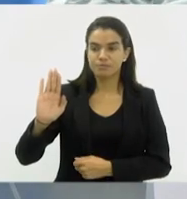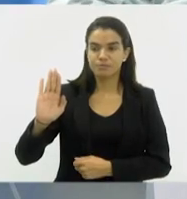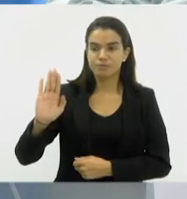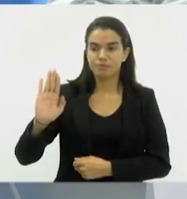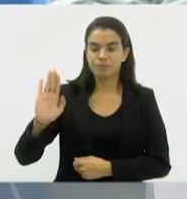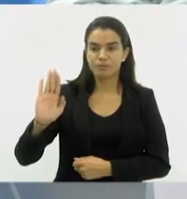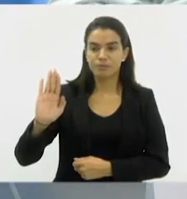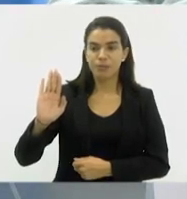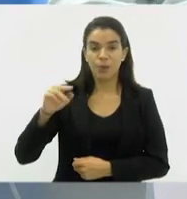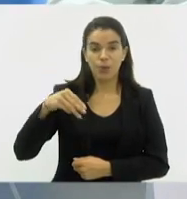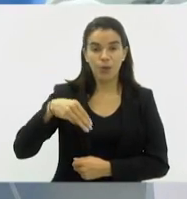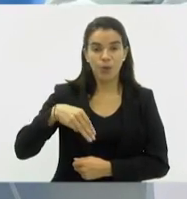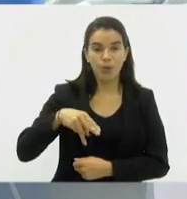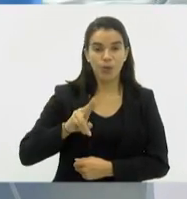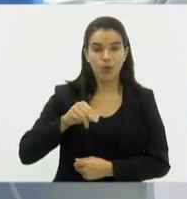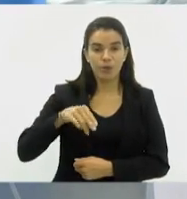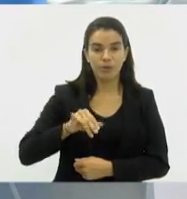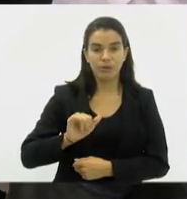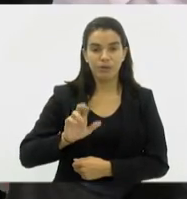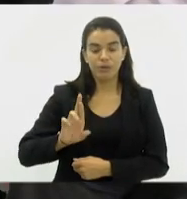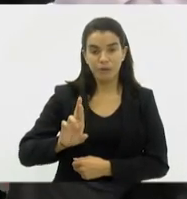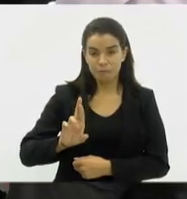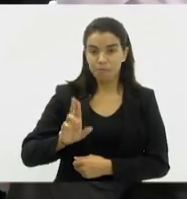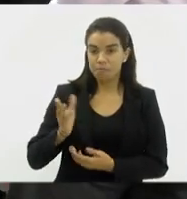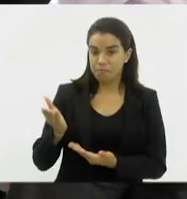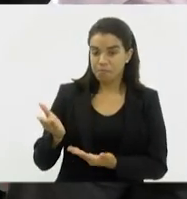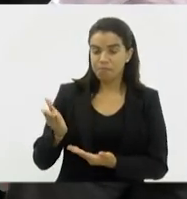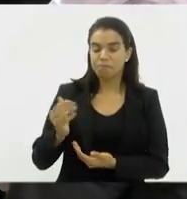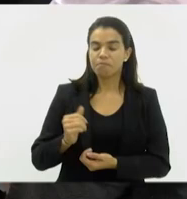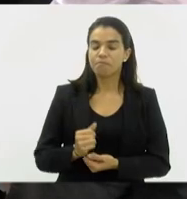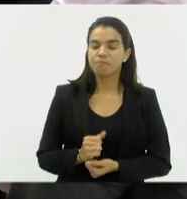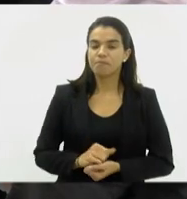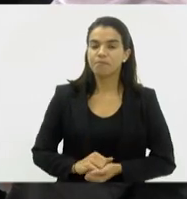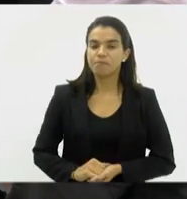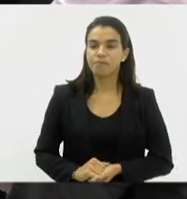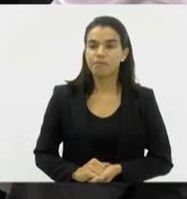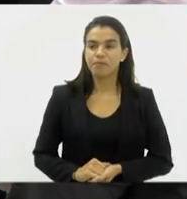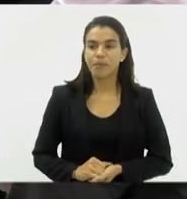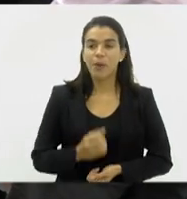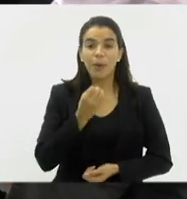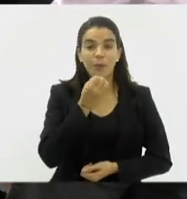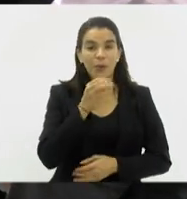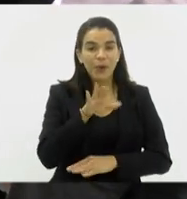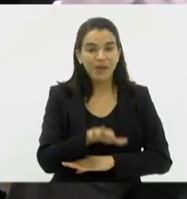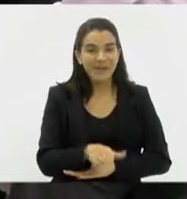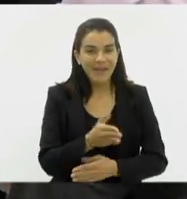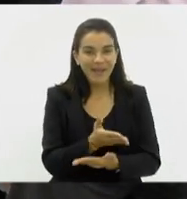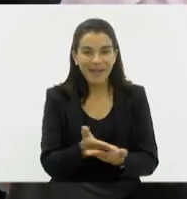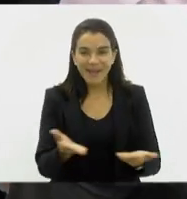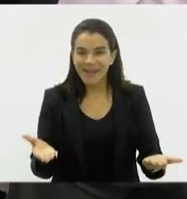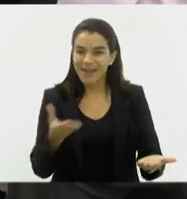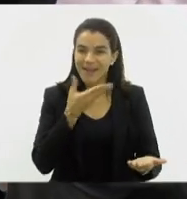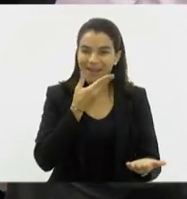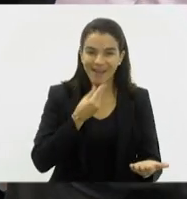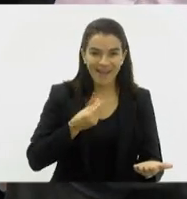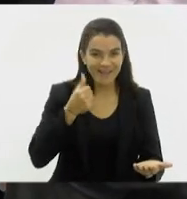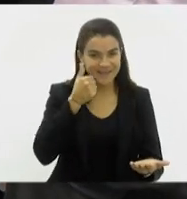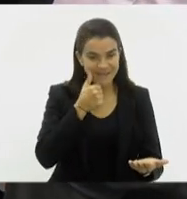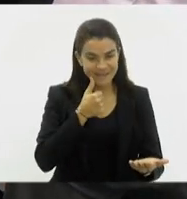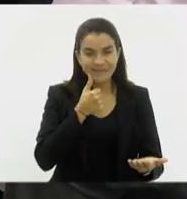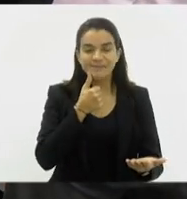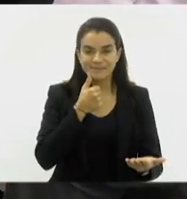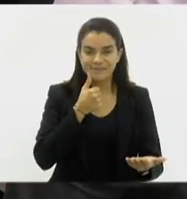não uma questão de ordem por favor ida gente boa tarde a todas e a todos